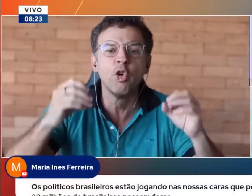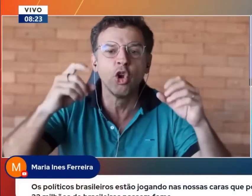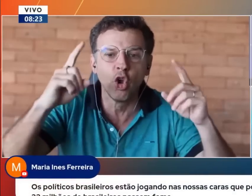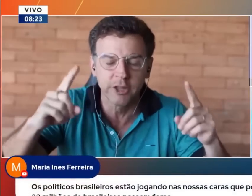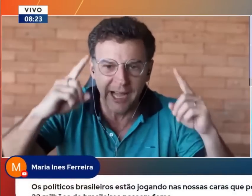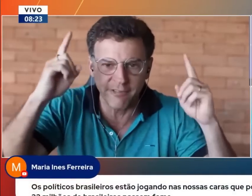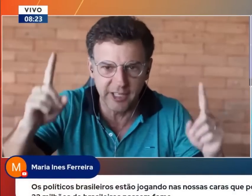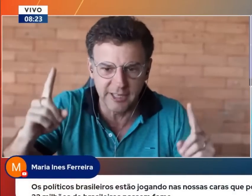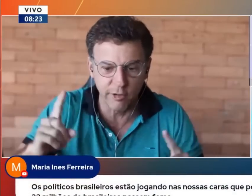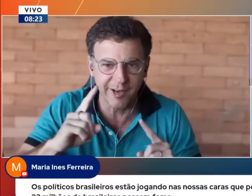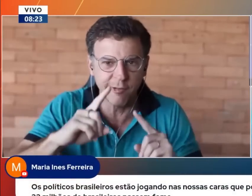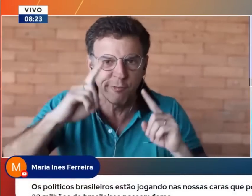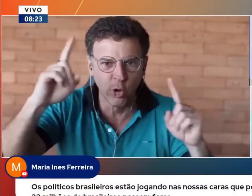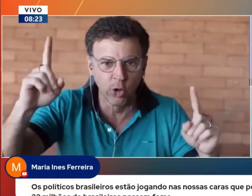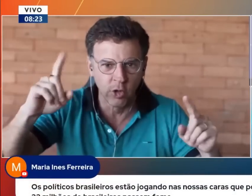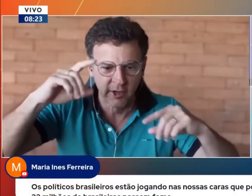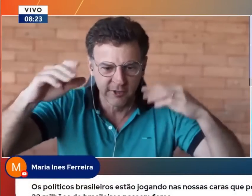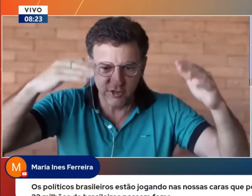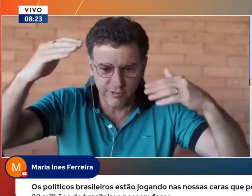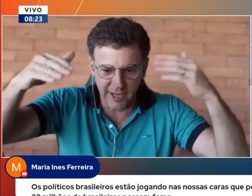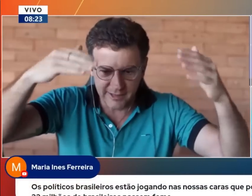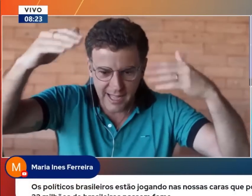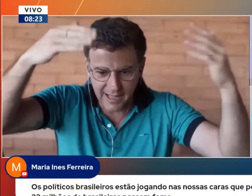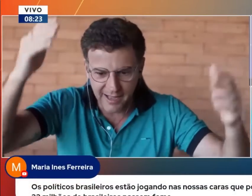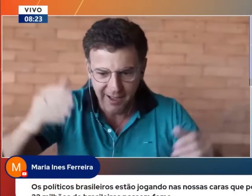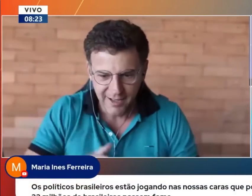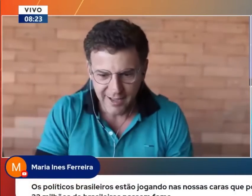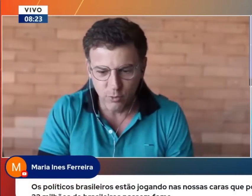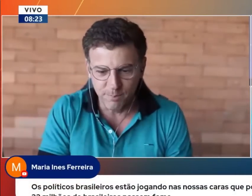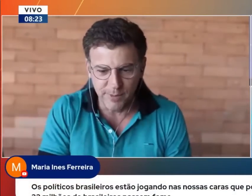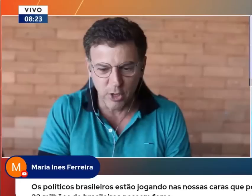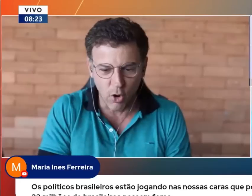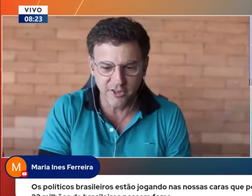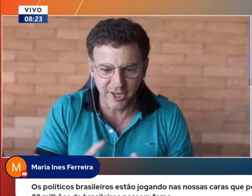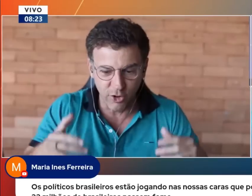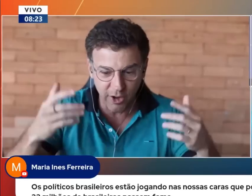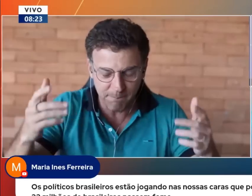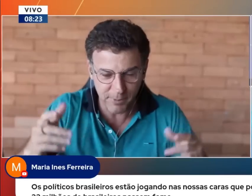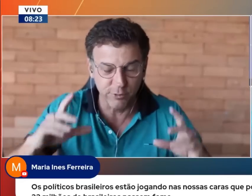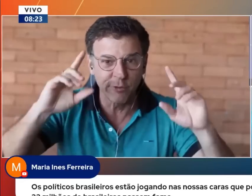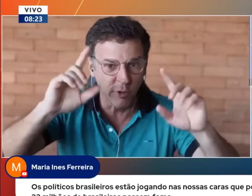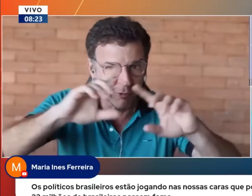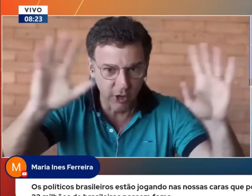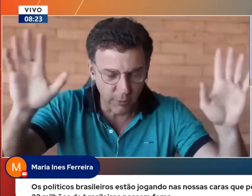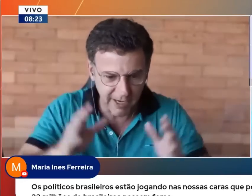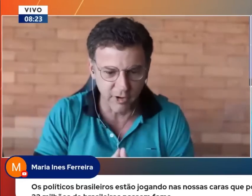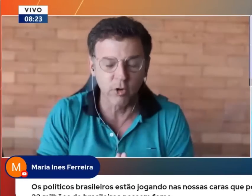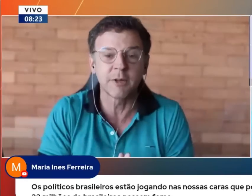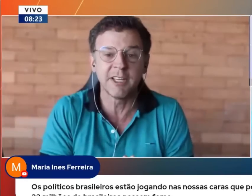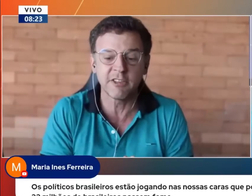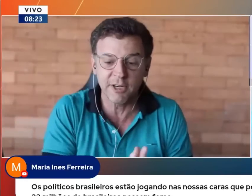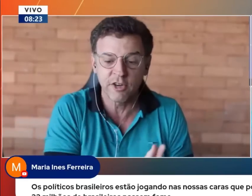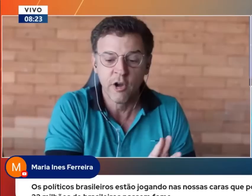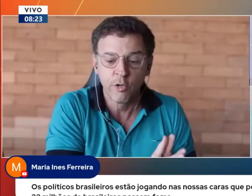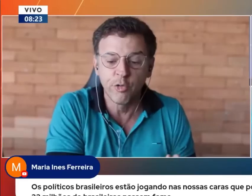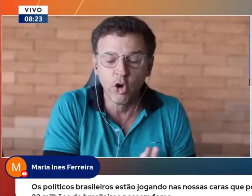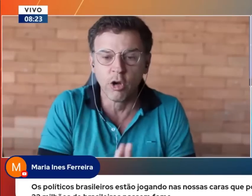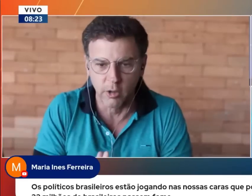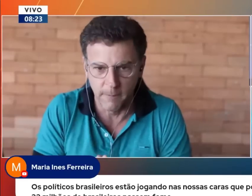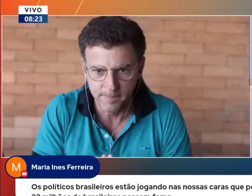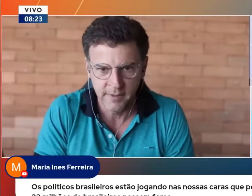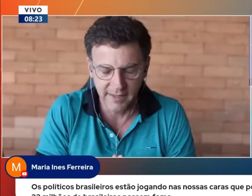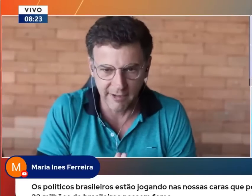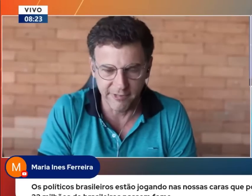fundo da vida eu falei fundo se tiver tá é com picote aqui Eu repito não falei nenhuma palavrão que me deixa mais